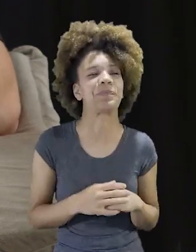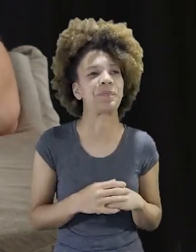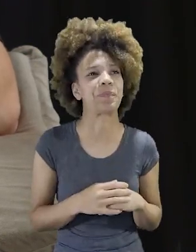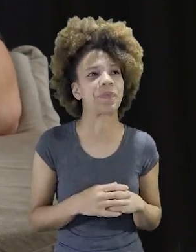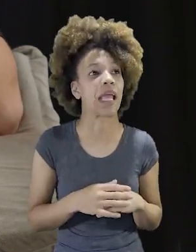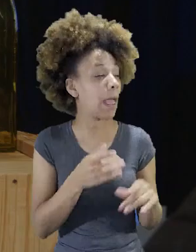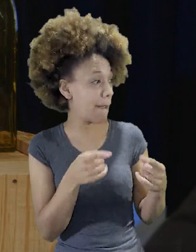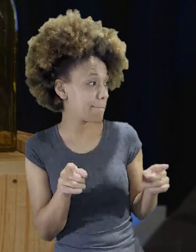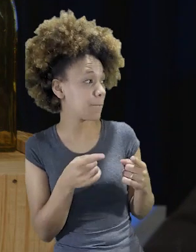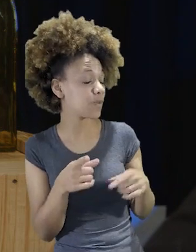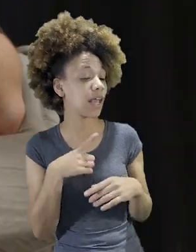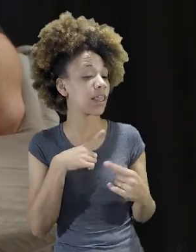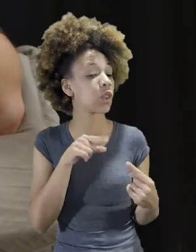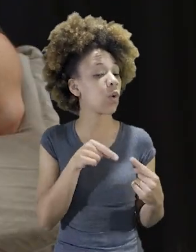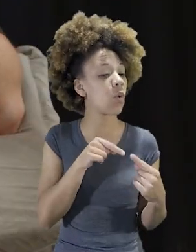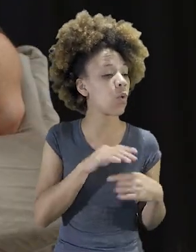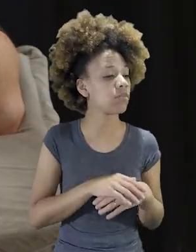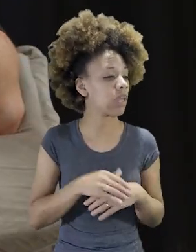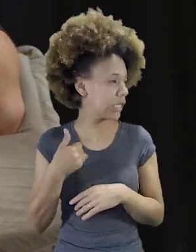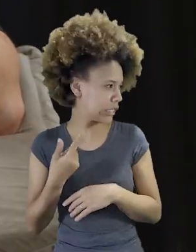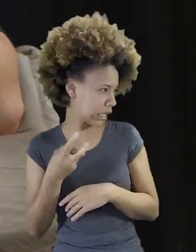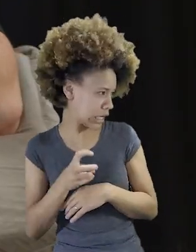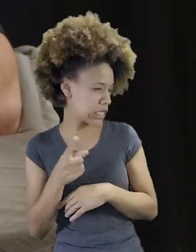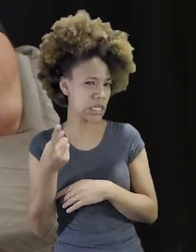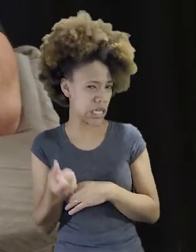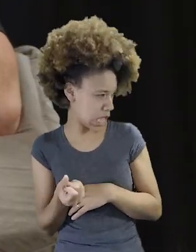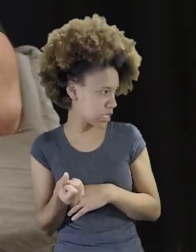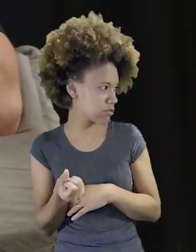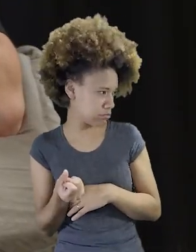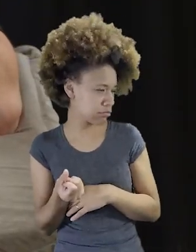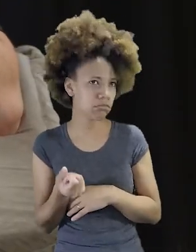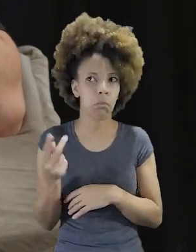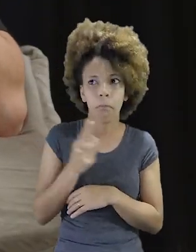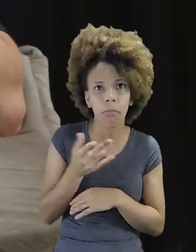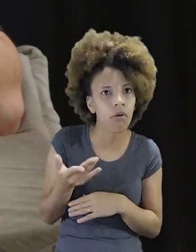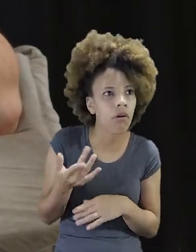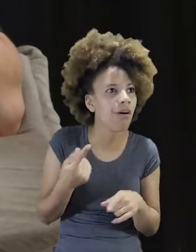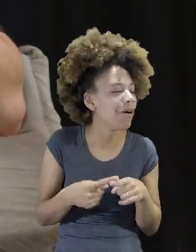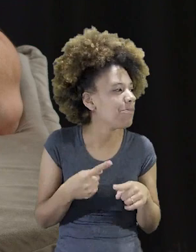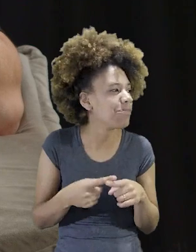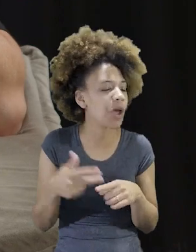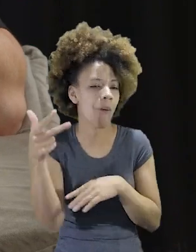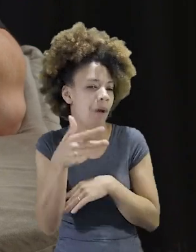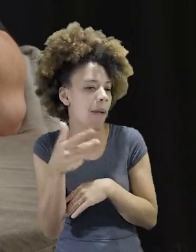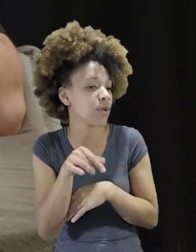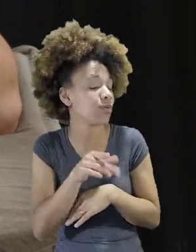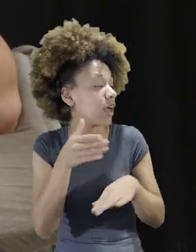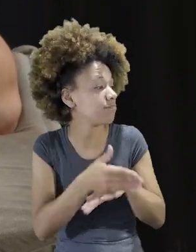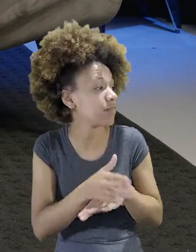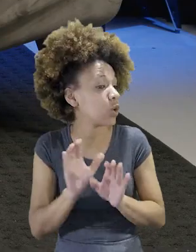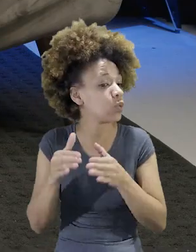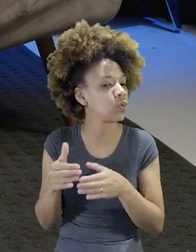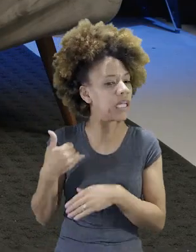seus 15 anos 16 anos de idade por que que eu acho que o rap ele não tá muito na geração cara tem 50 40 anos porque o rap